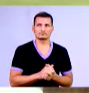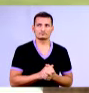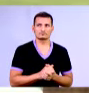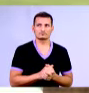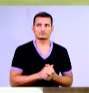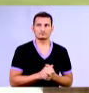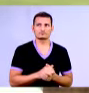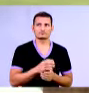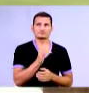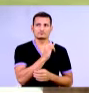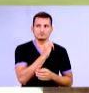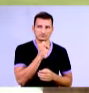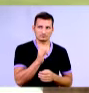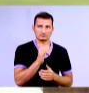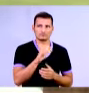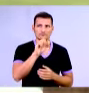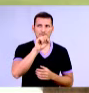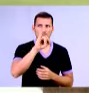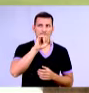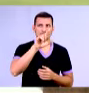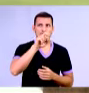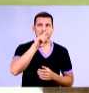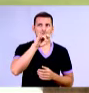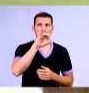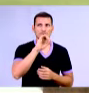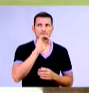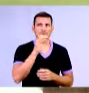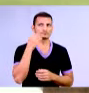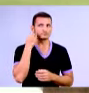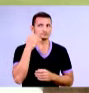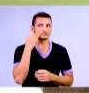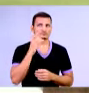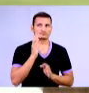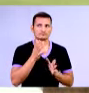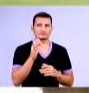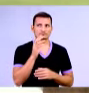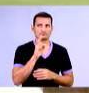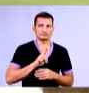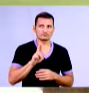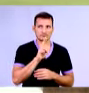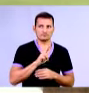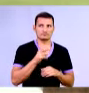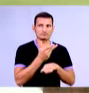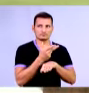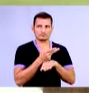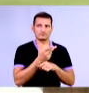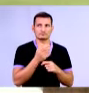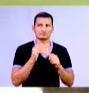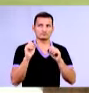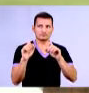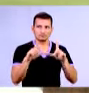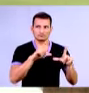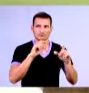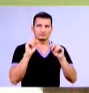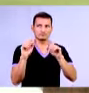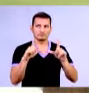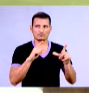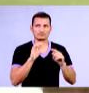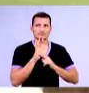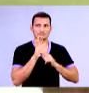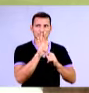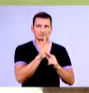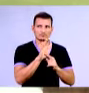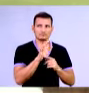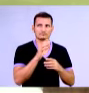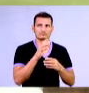no tutor, já tem experiência, utiliza os recursos multimídias, utilizando o PowerPoint, provavelmente para apresentação de